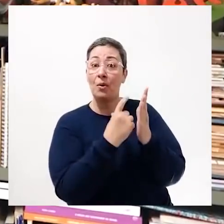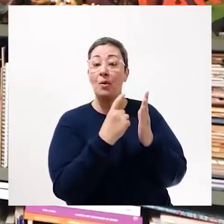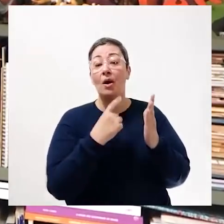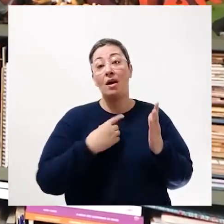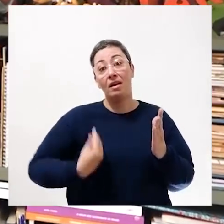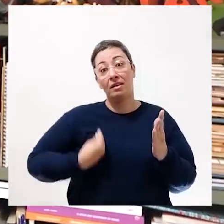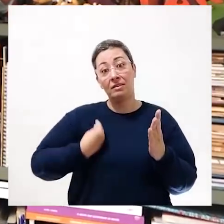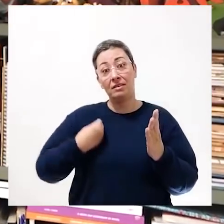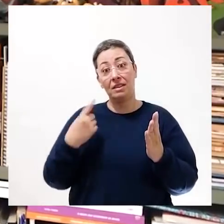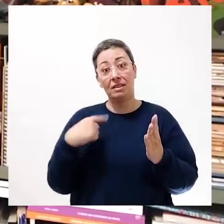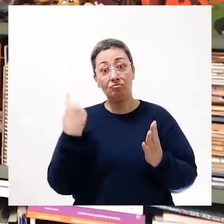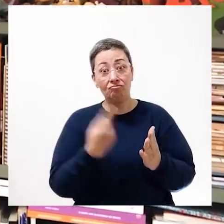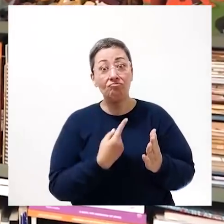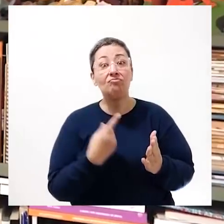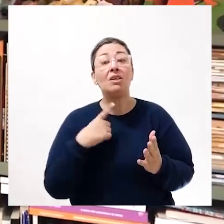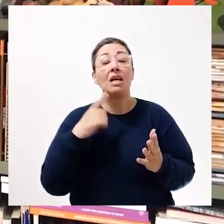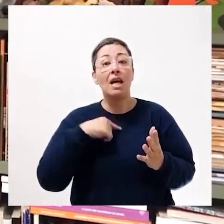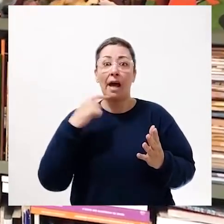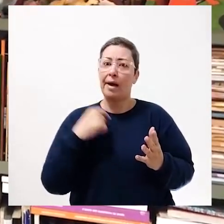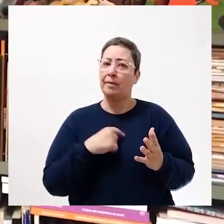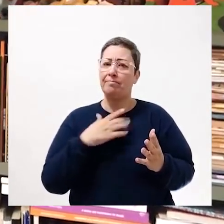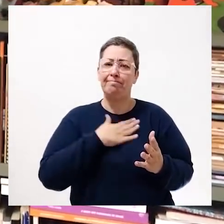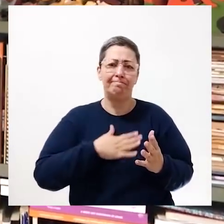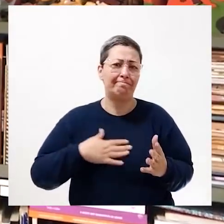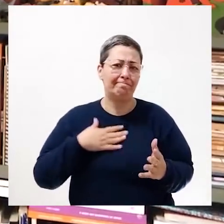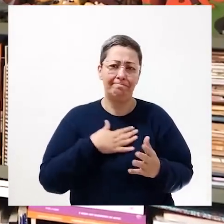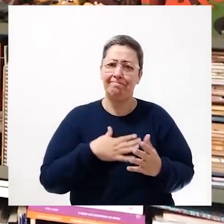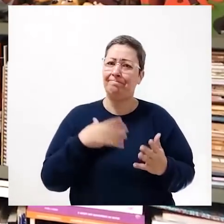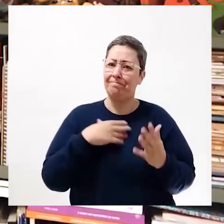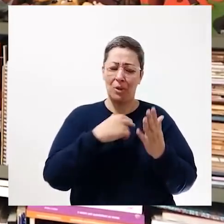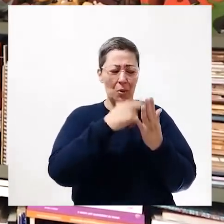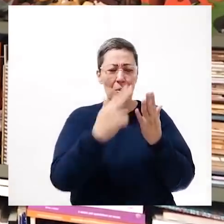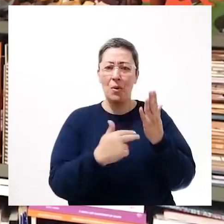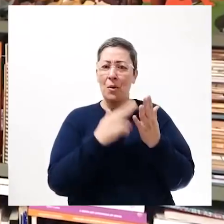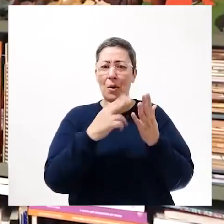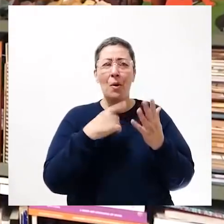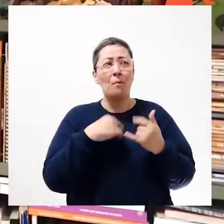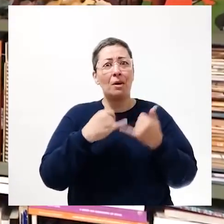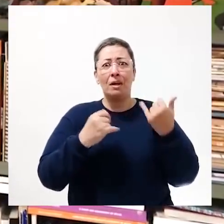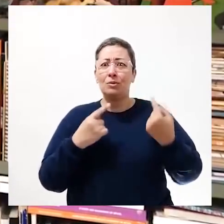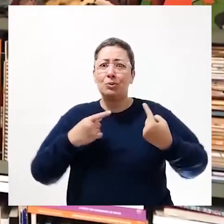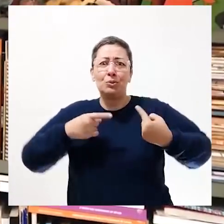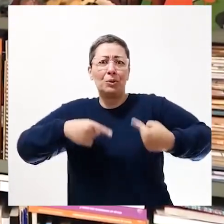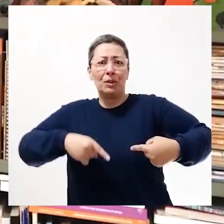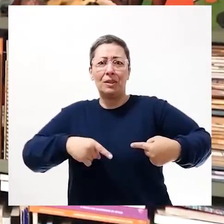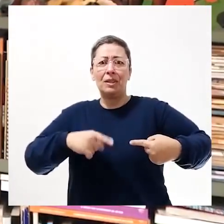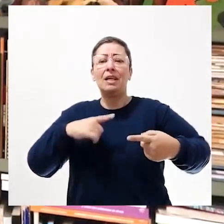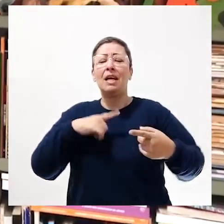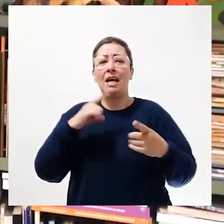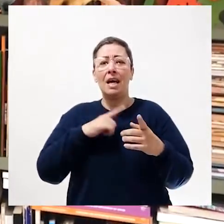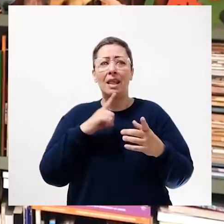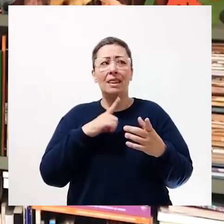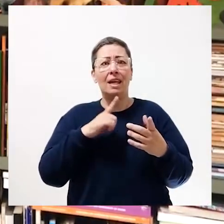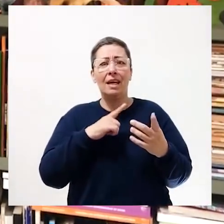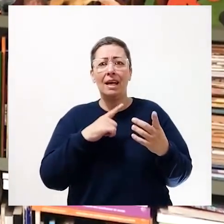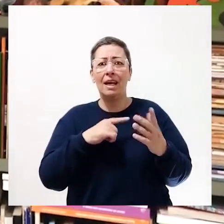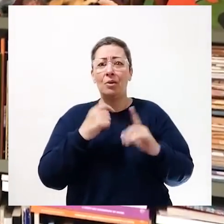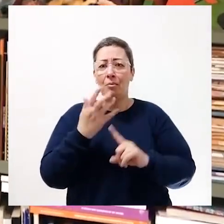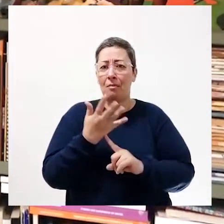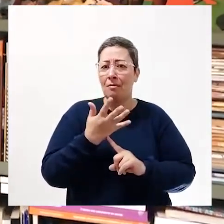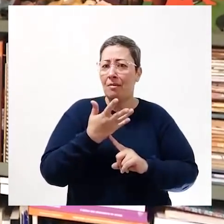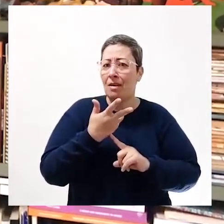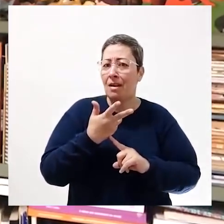nossa vida. E é uma delícia fazer quadrinho, né? Porque é um desafio. O quadrinho ele envolve, é uma